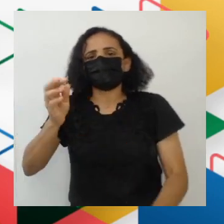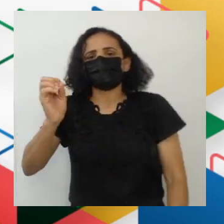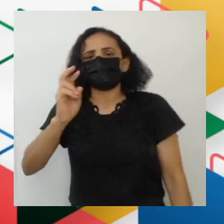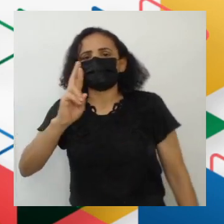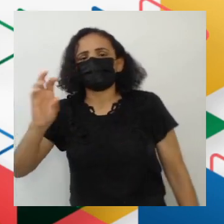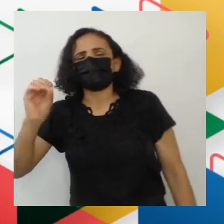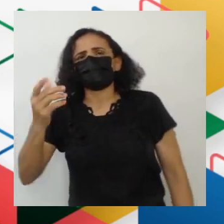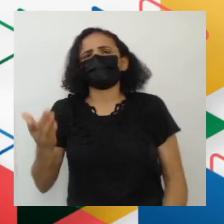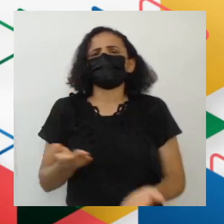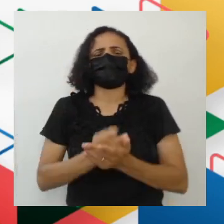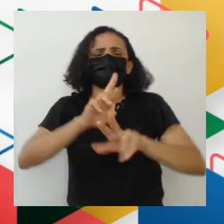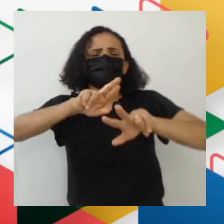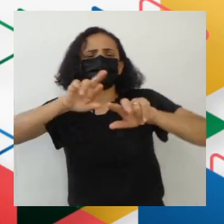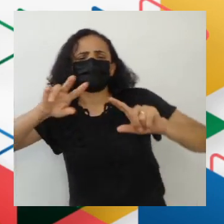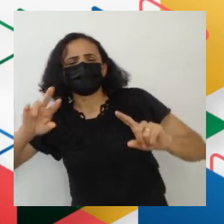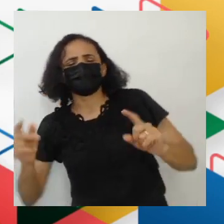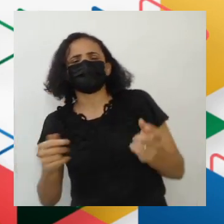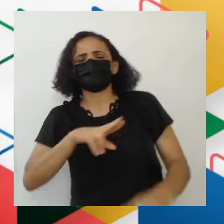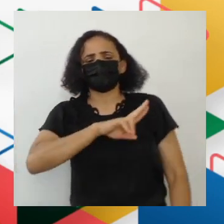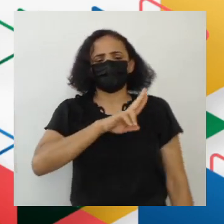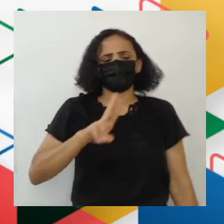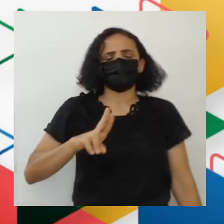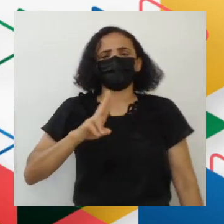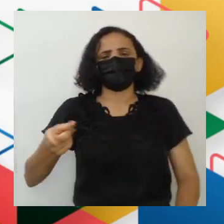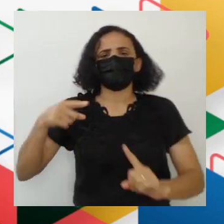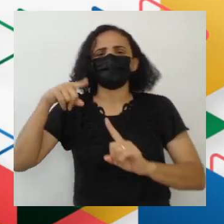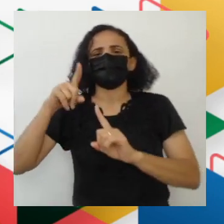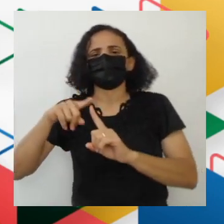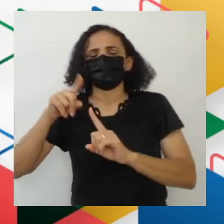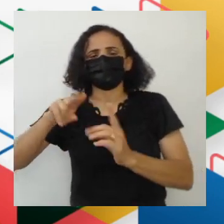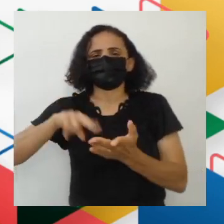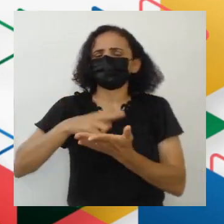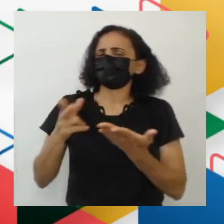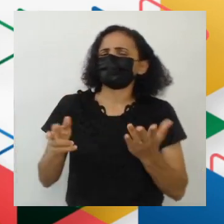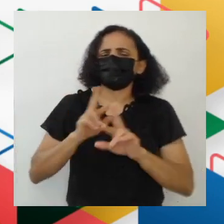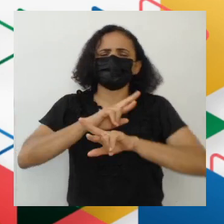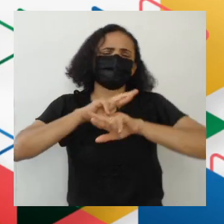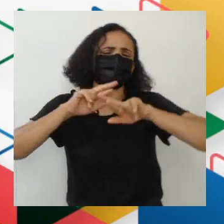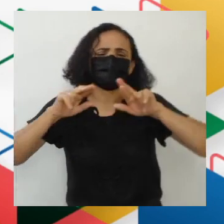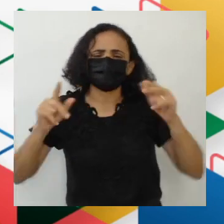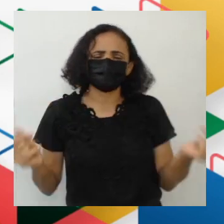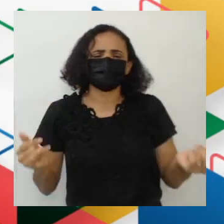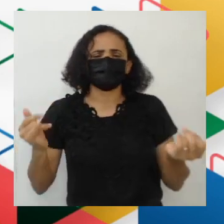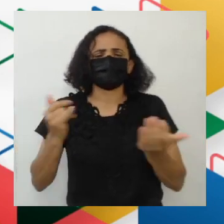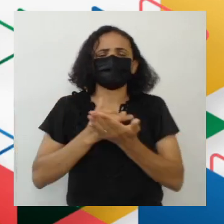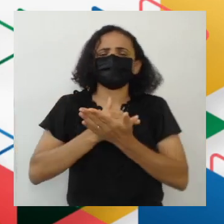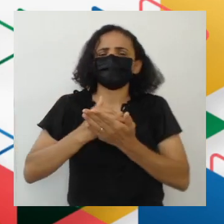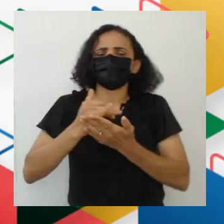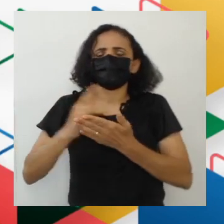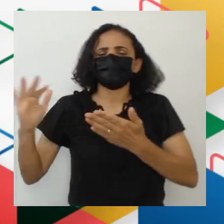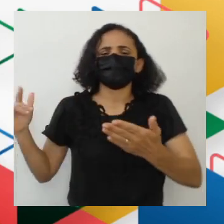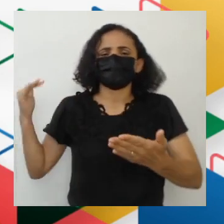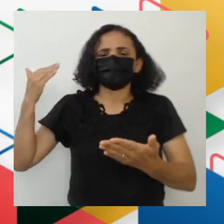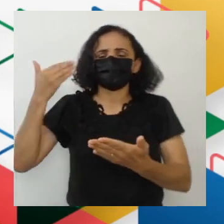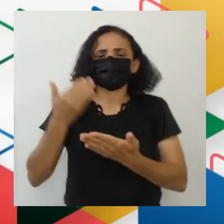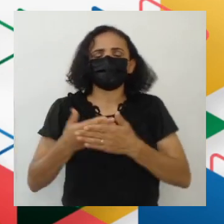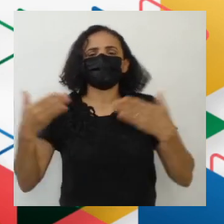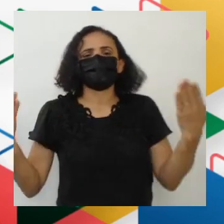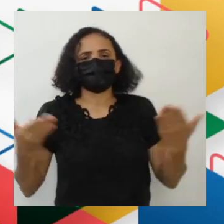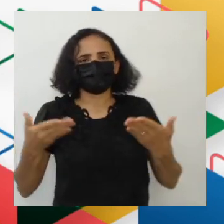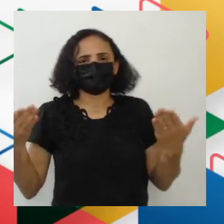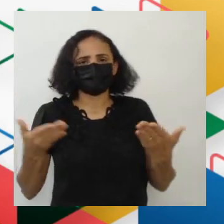nomes, baião, chachado, já, enfim, pagode, que foi no começo, né? E o pagode